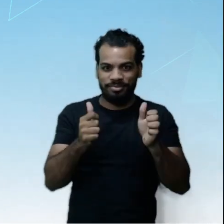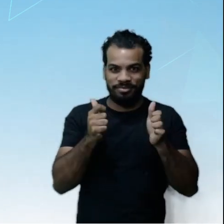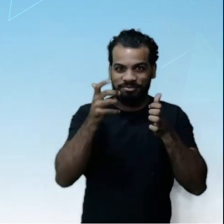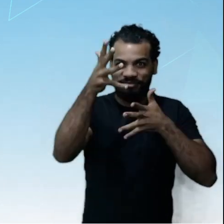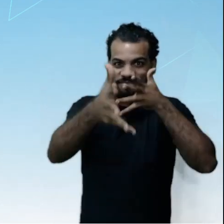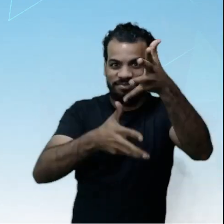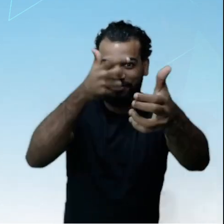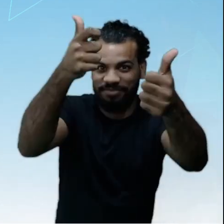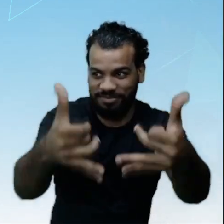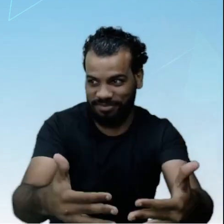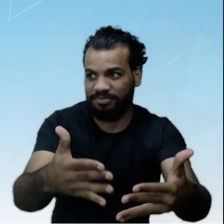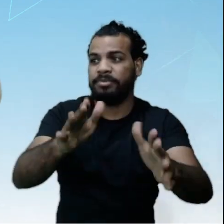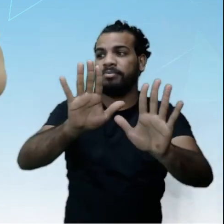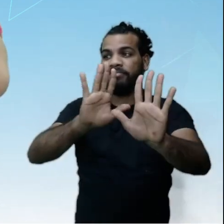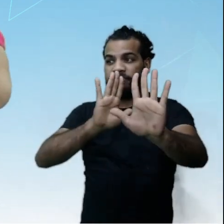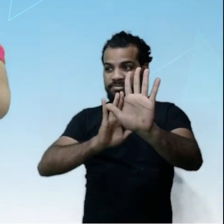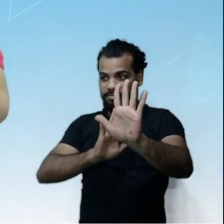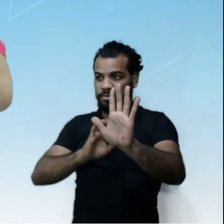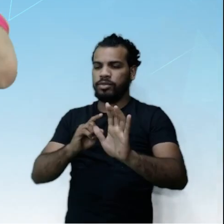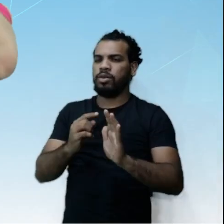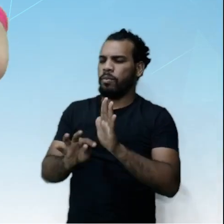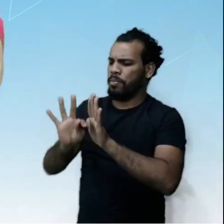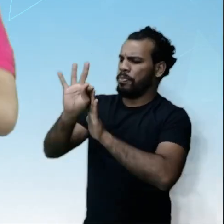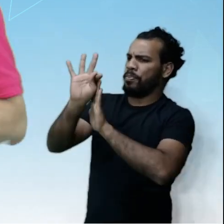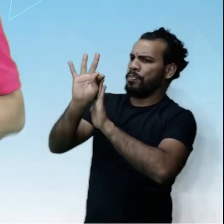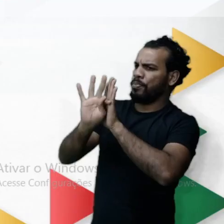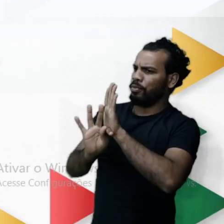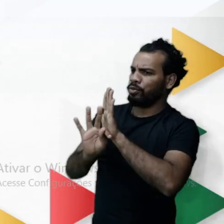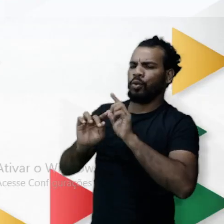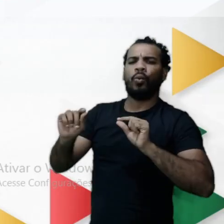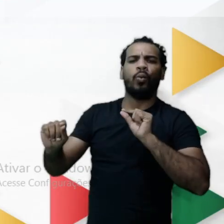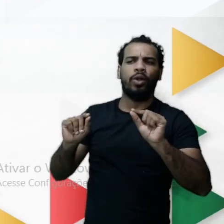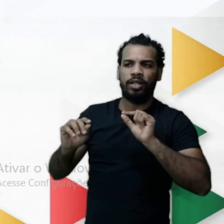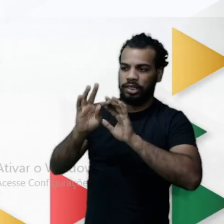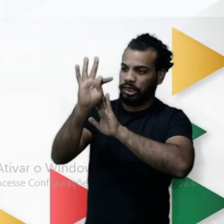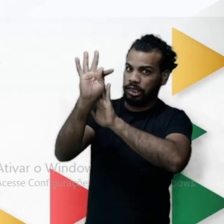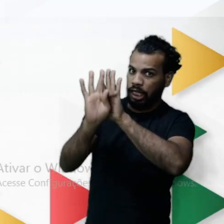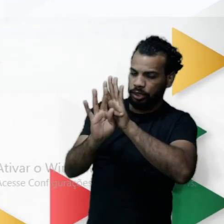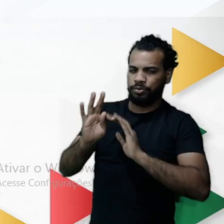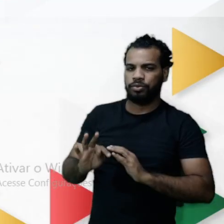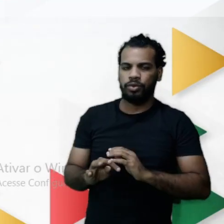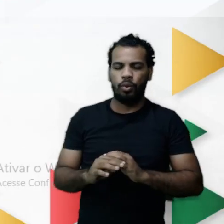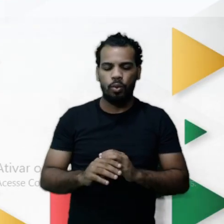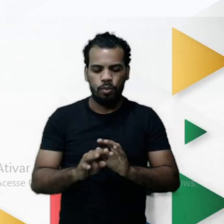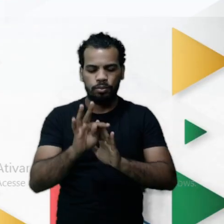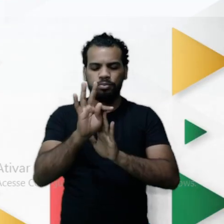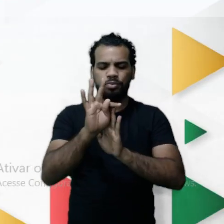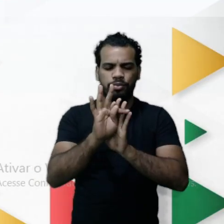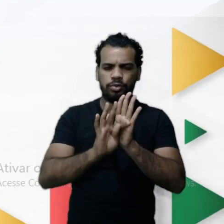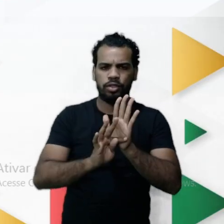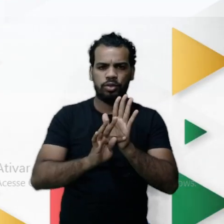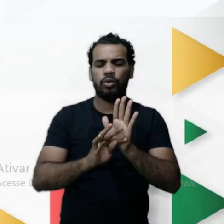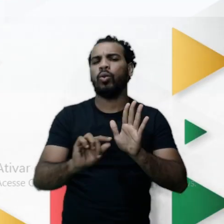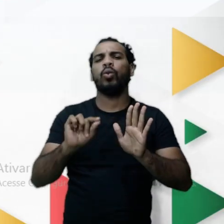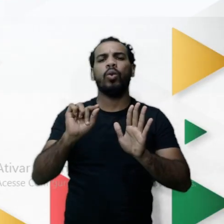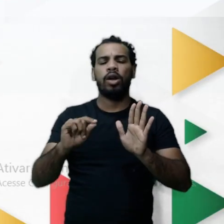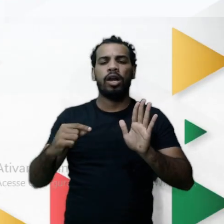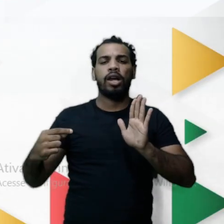textual, prestem bem atenção. O que é texto? Na tela nós temos todo texto é produzido